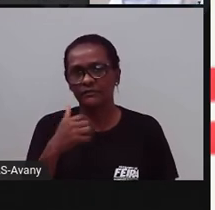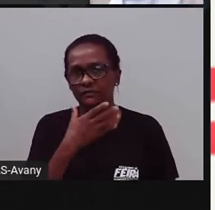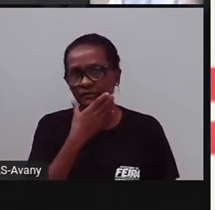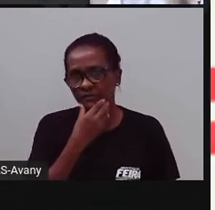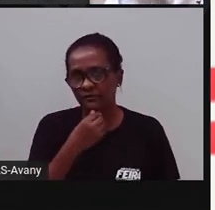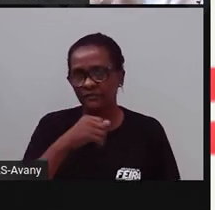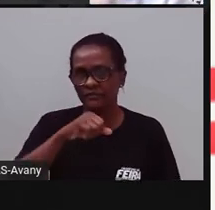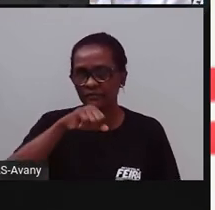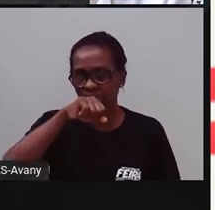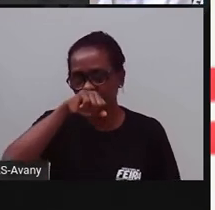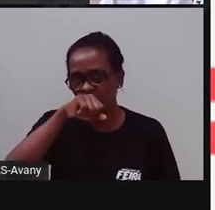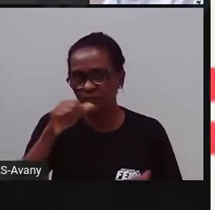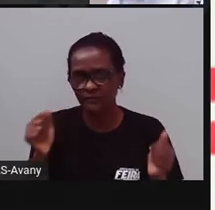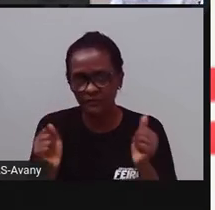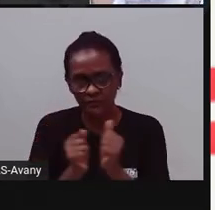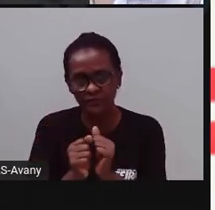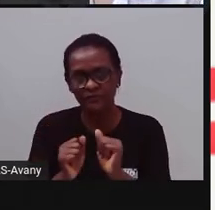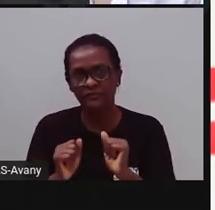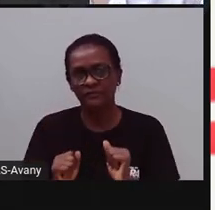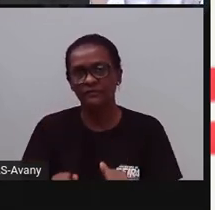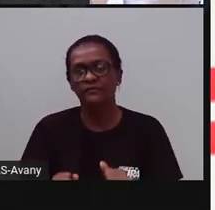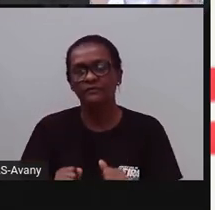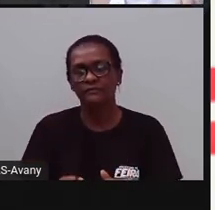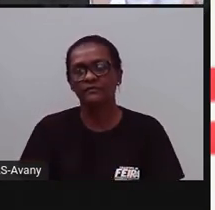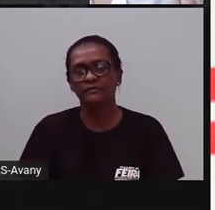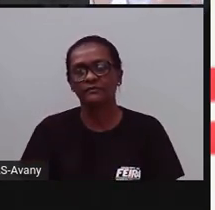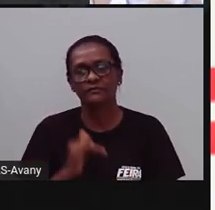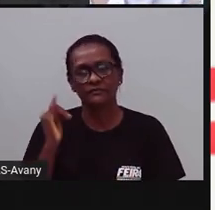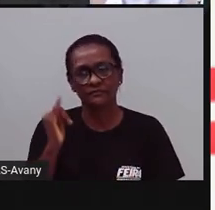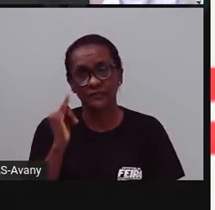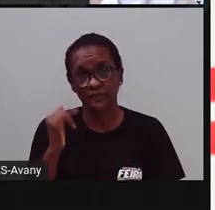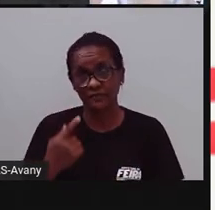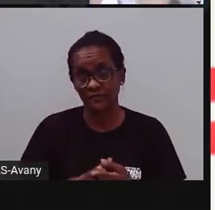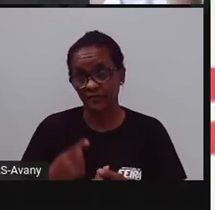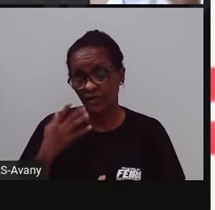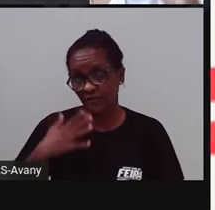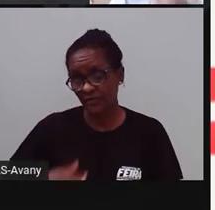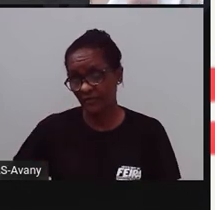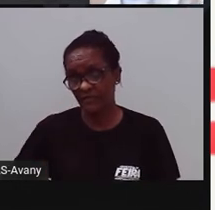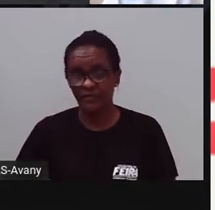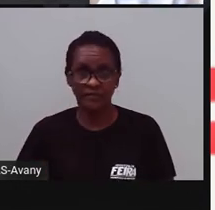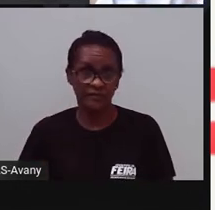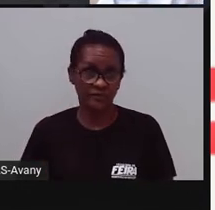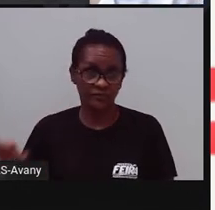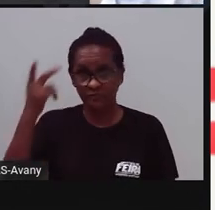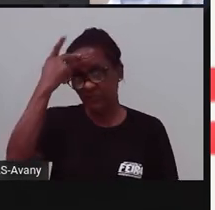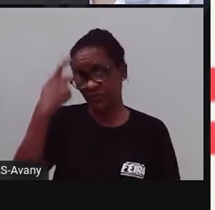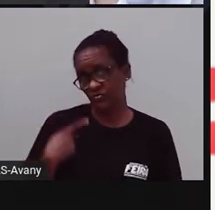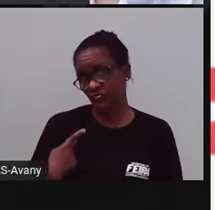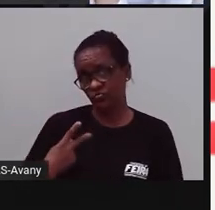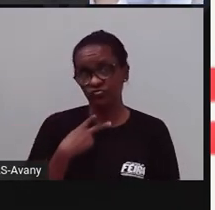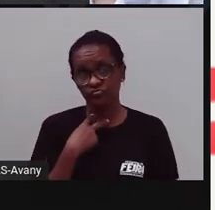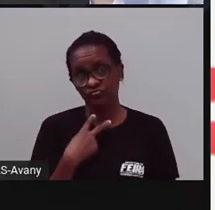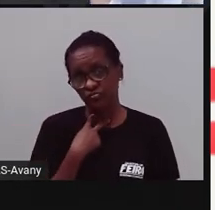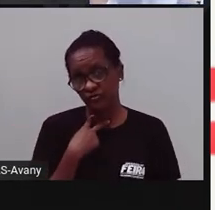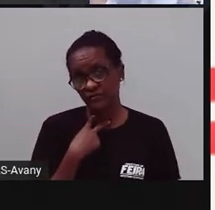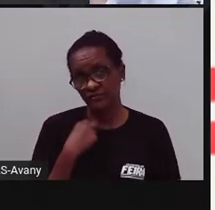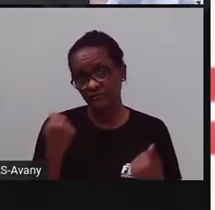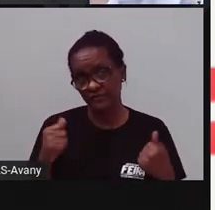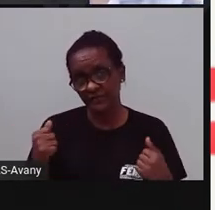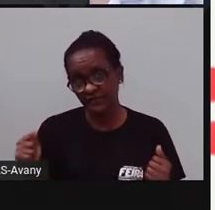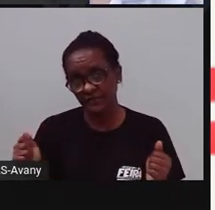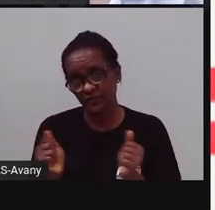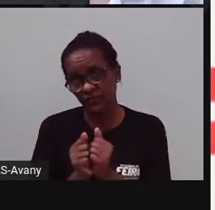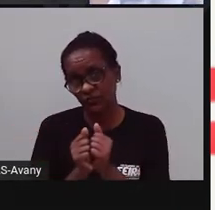mente quem recebe o convite a criança tá certo como é que o convidado vai saber onde é que vai ser a festa de Ana Júlia tem